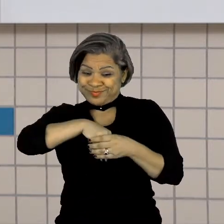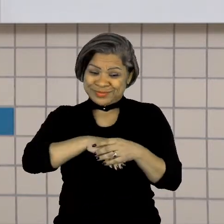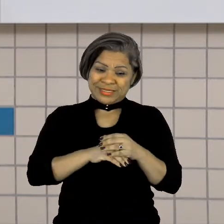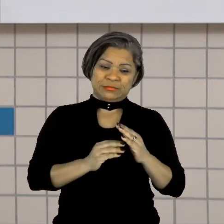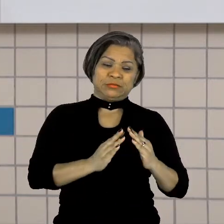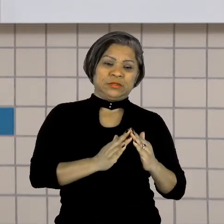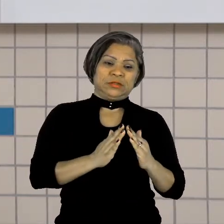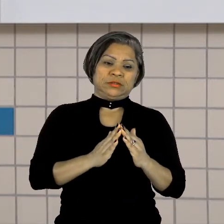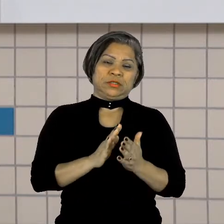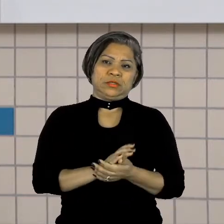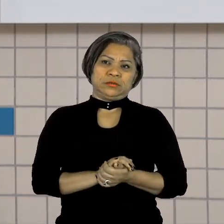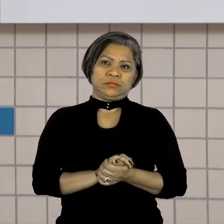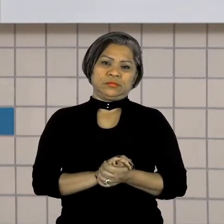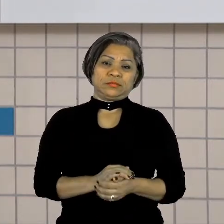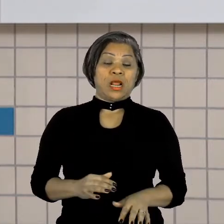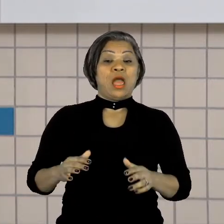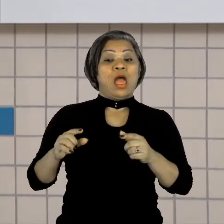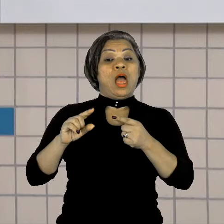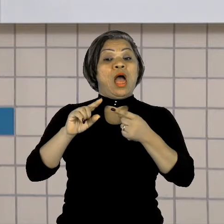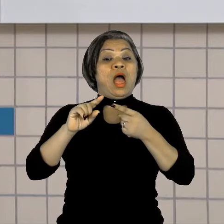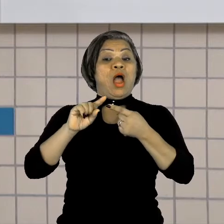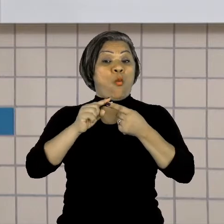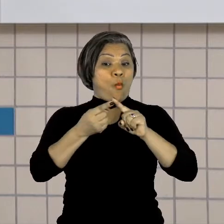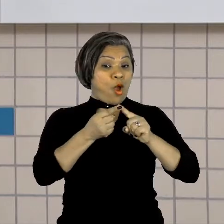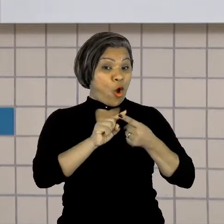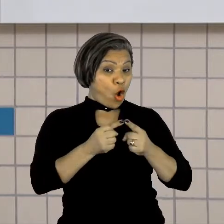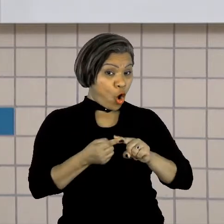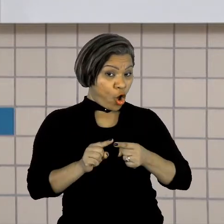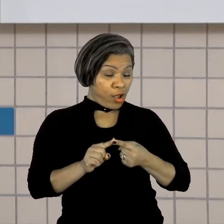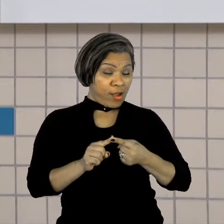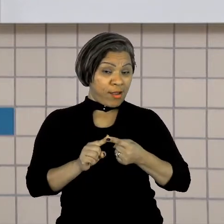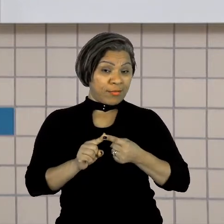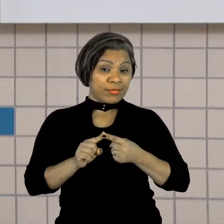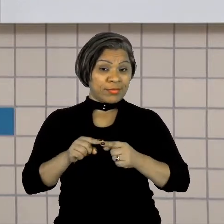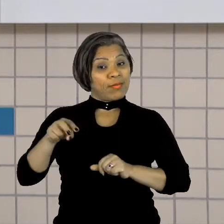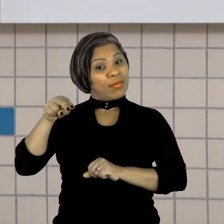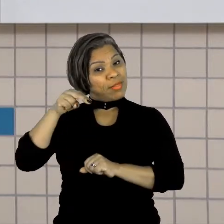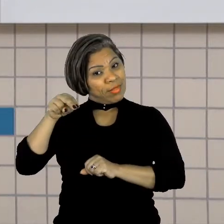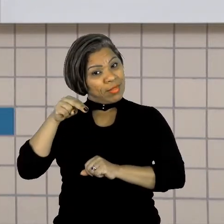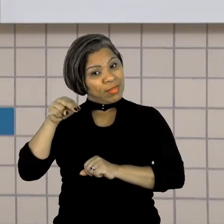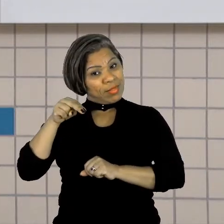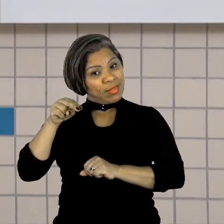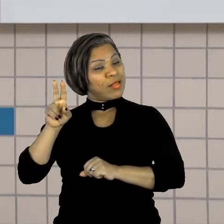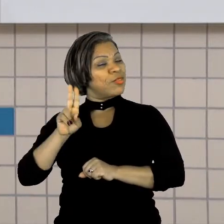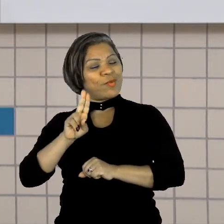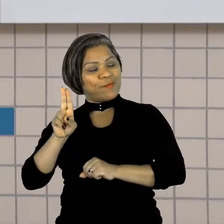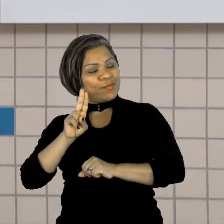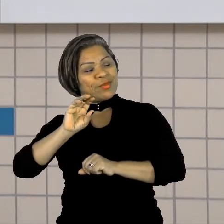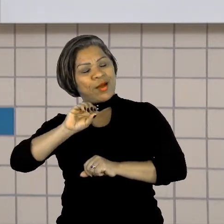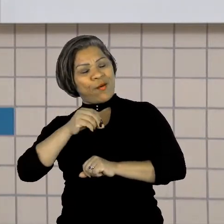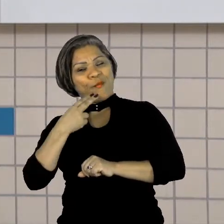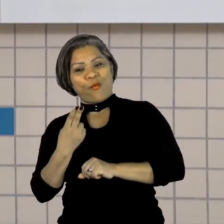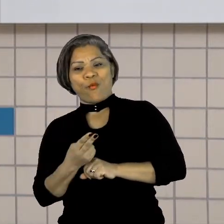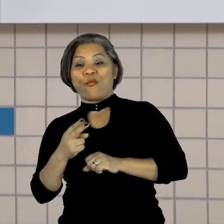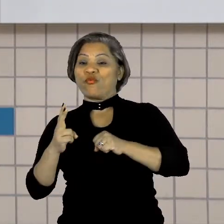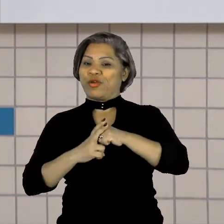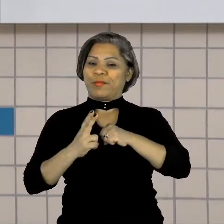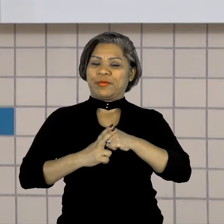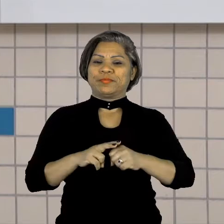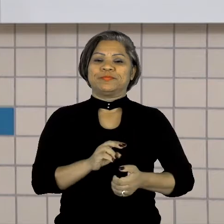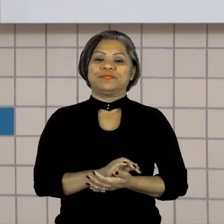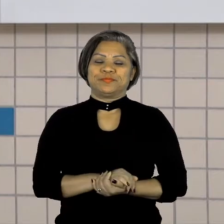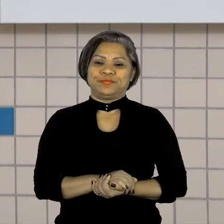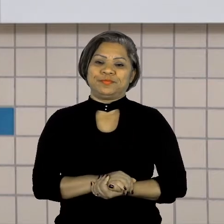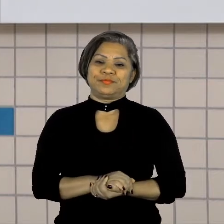nominal ou verbal? Aí você analisa e responde aí a número 27. Agora vamos estudar um pouco